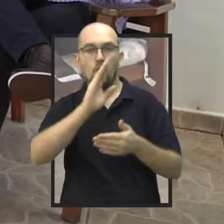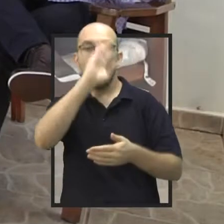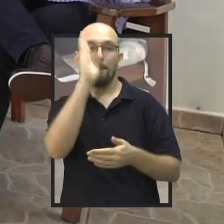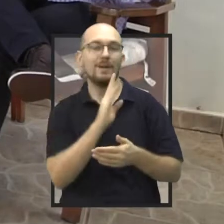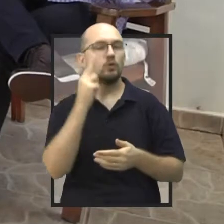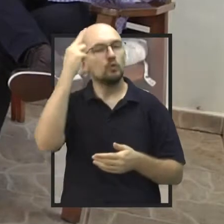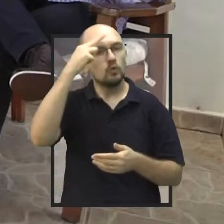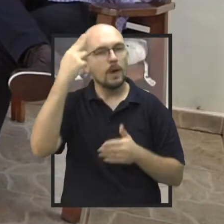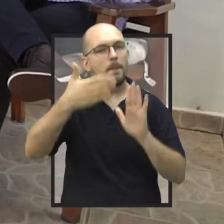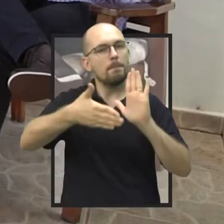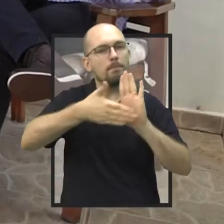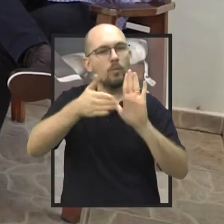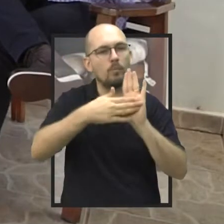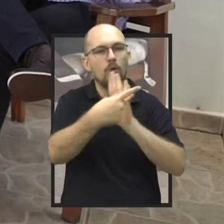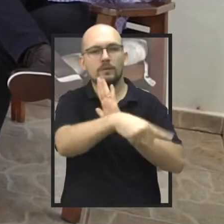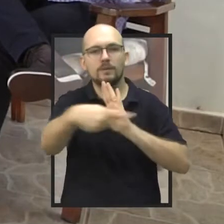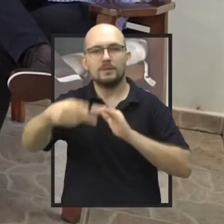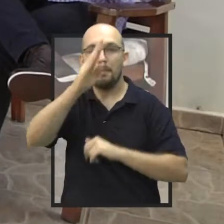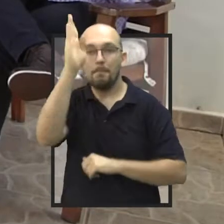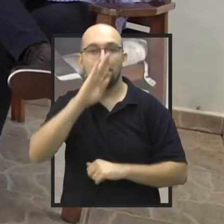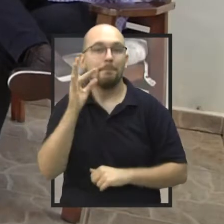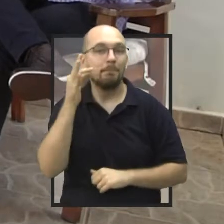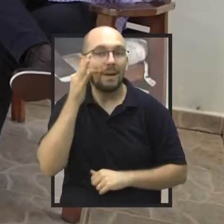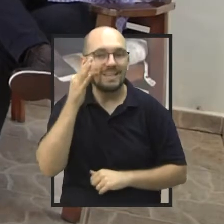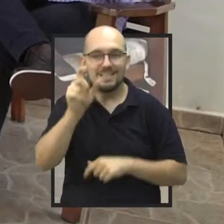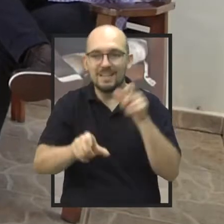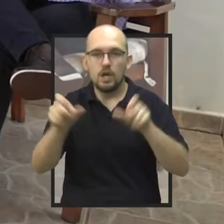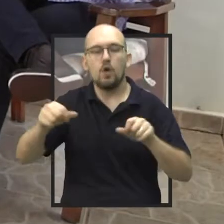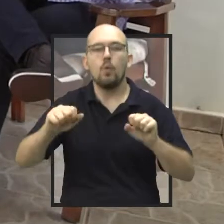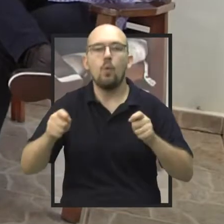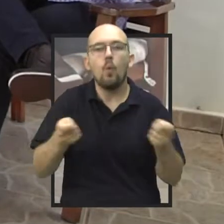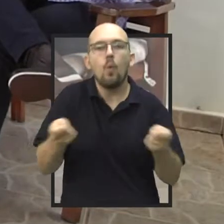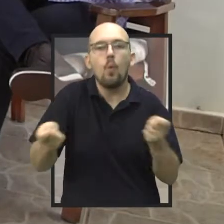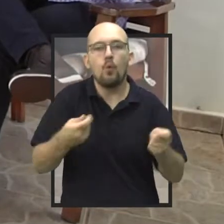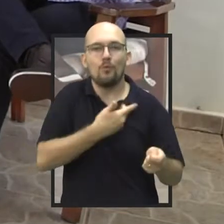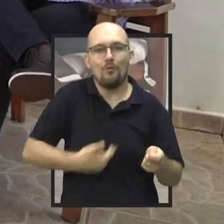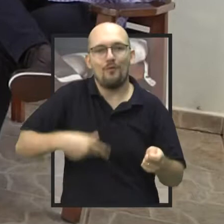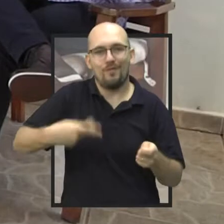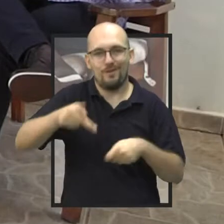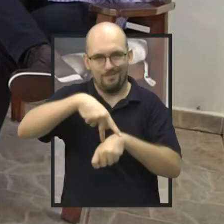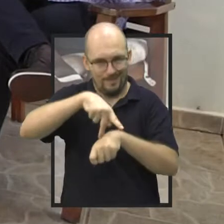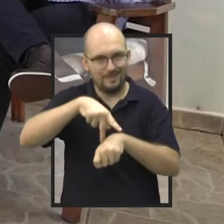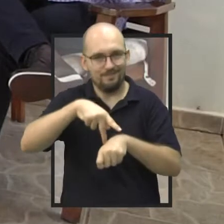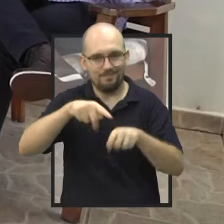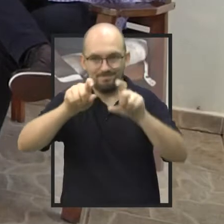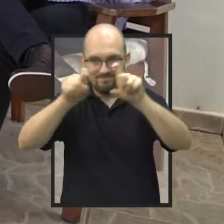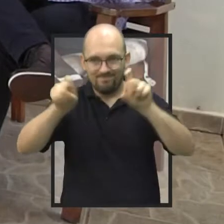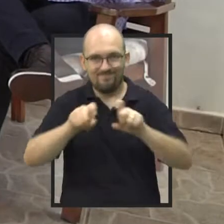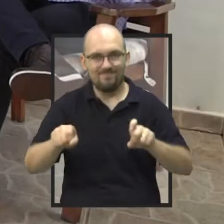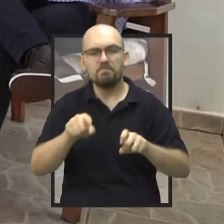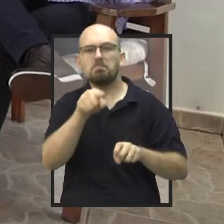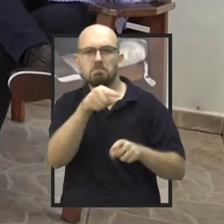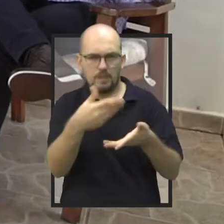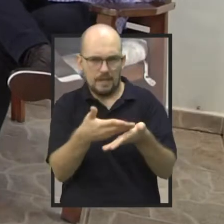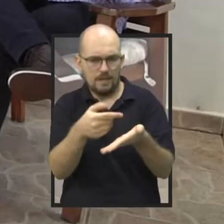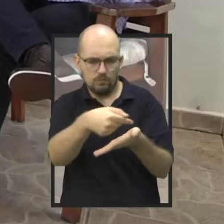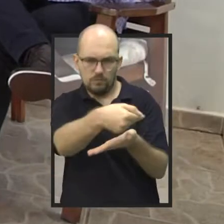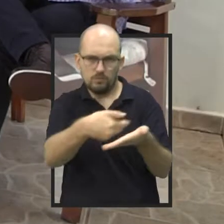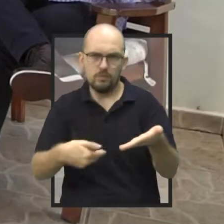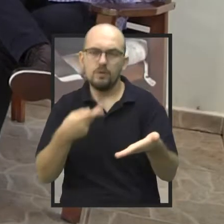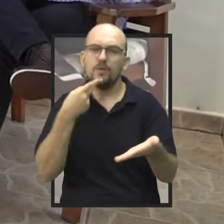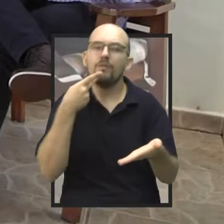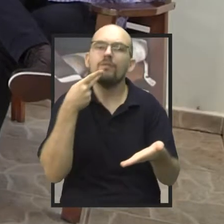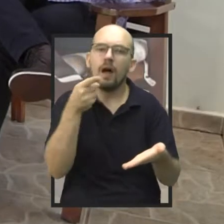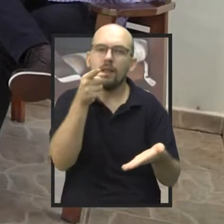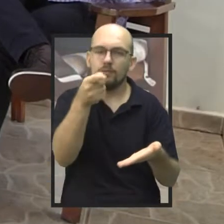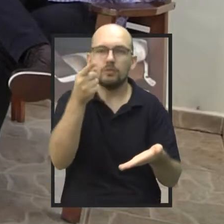você, brasileiro, governar o seu país. Logo no início do livro, o senhor já descreve, nesse sonho que o senhor teve, que o senhor chegava num